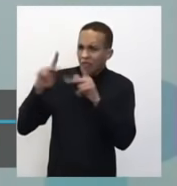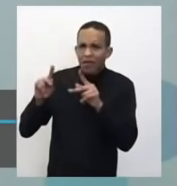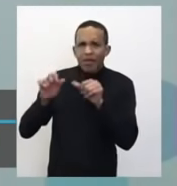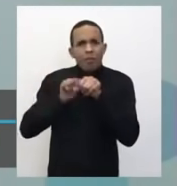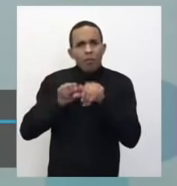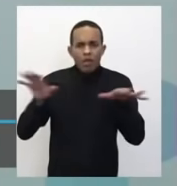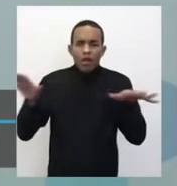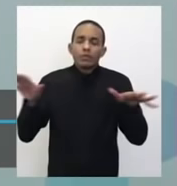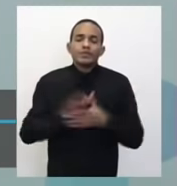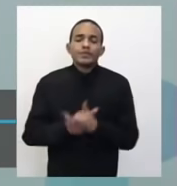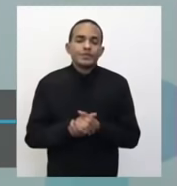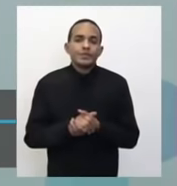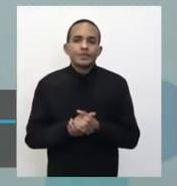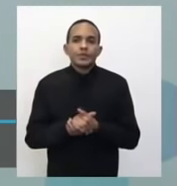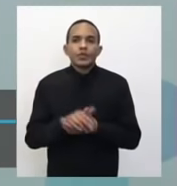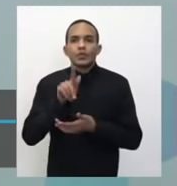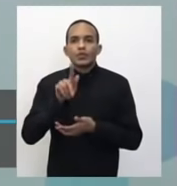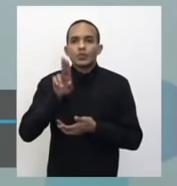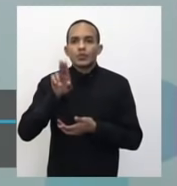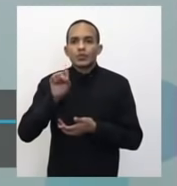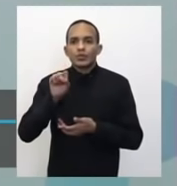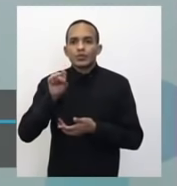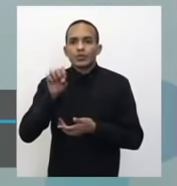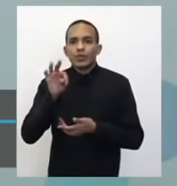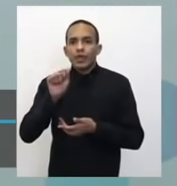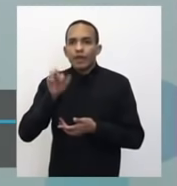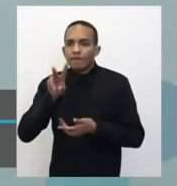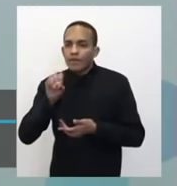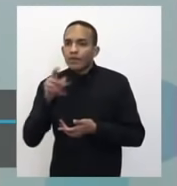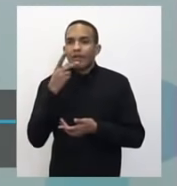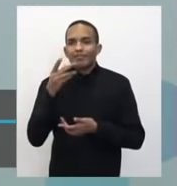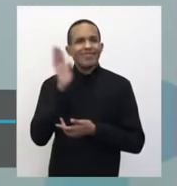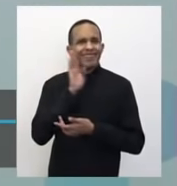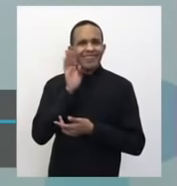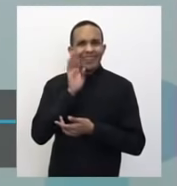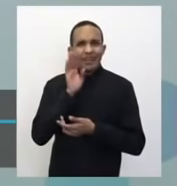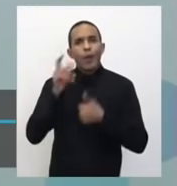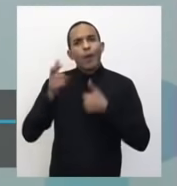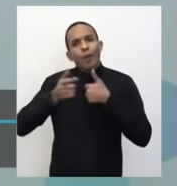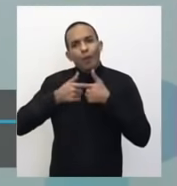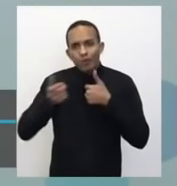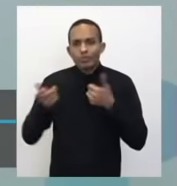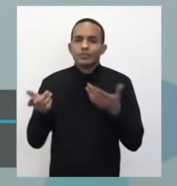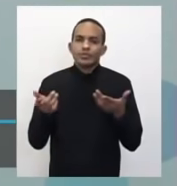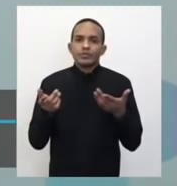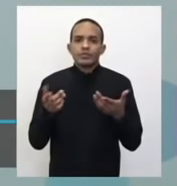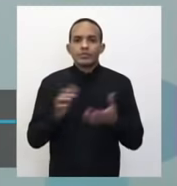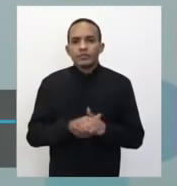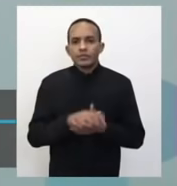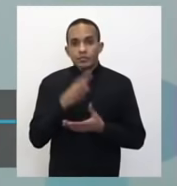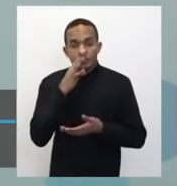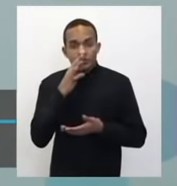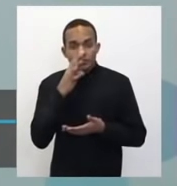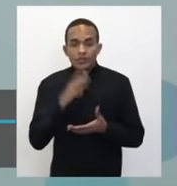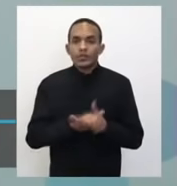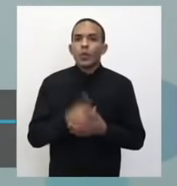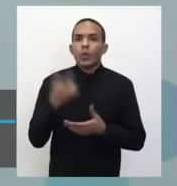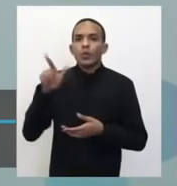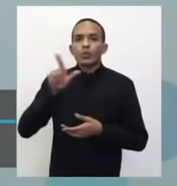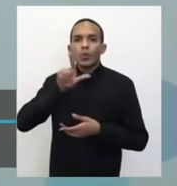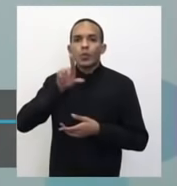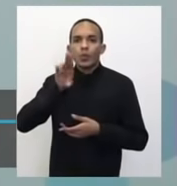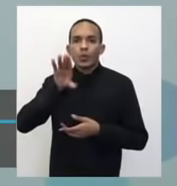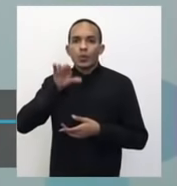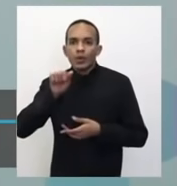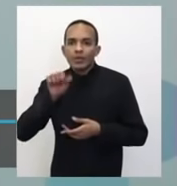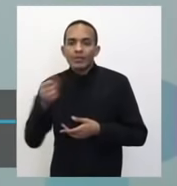compartilhar. O Gustavo, por achar legal e interessante. O Lucas, para